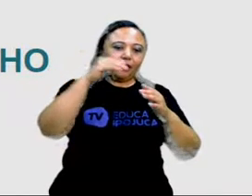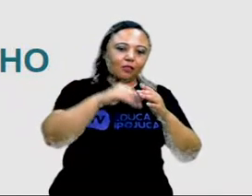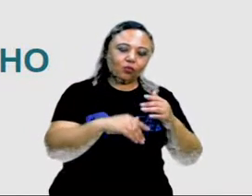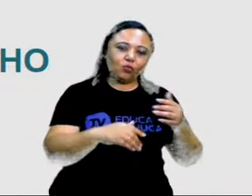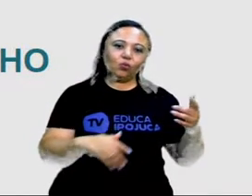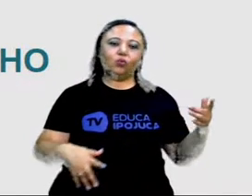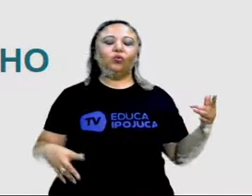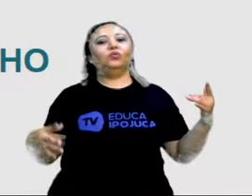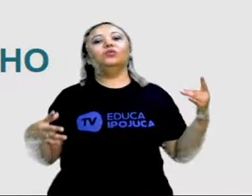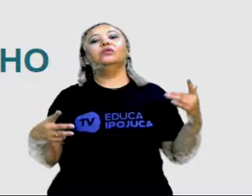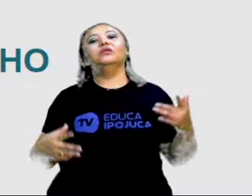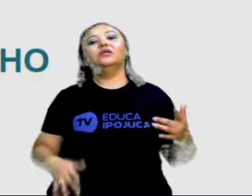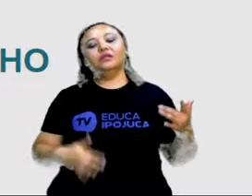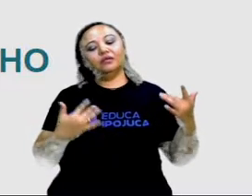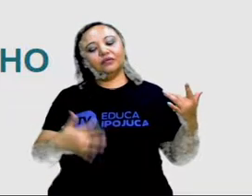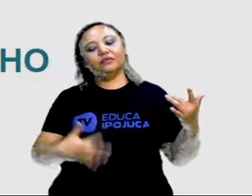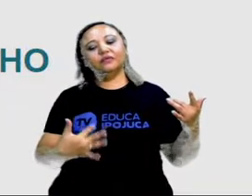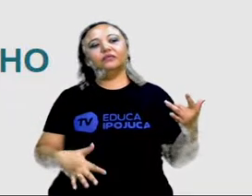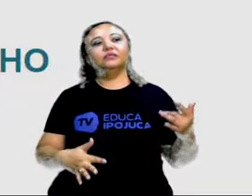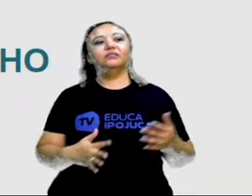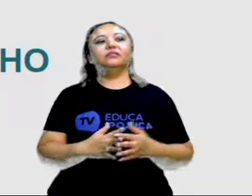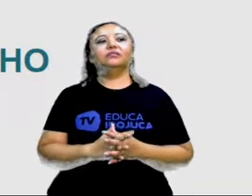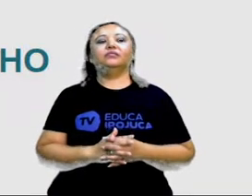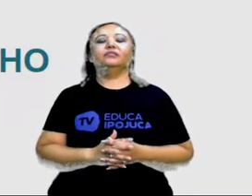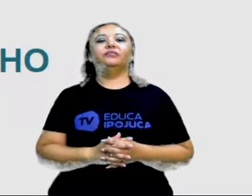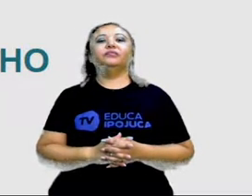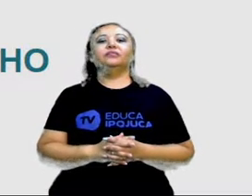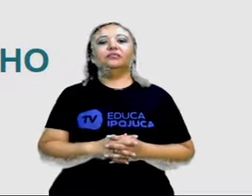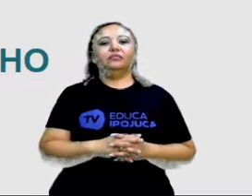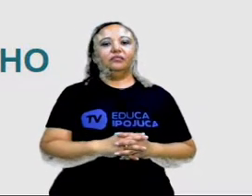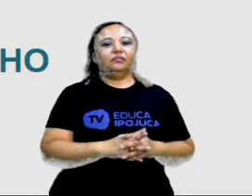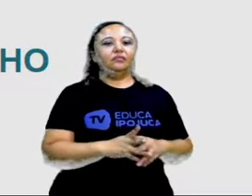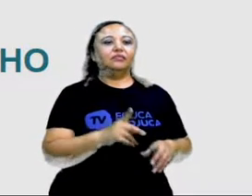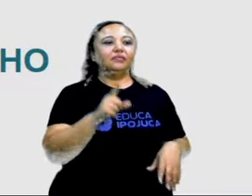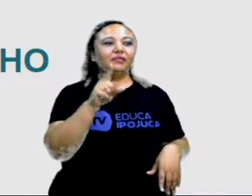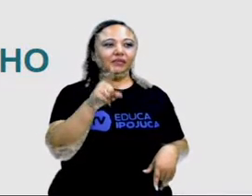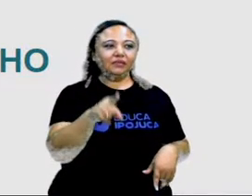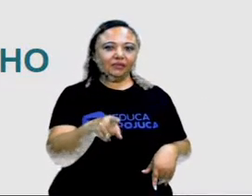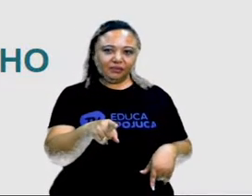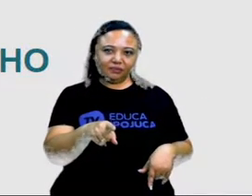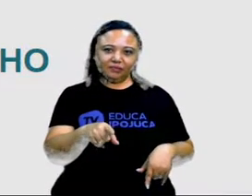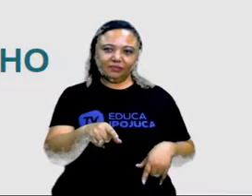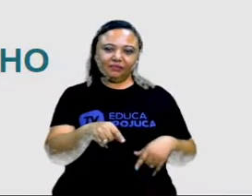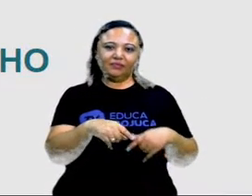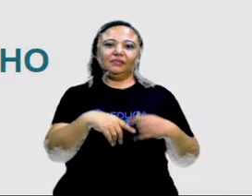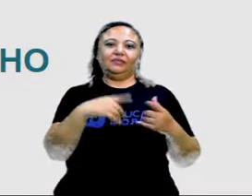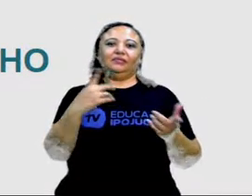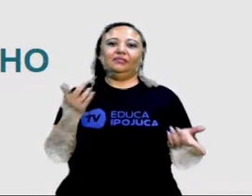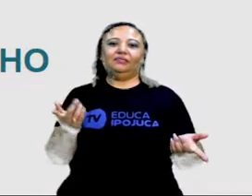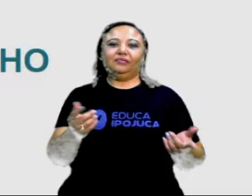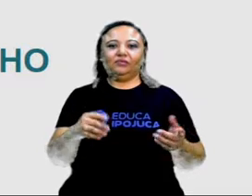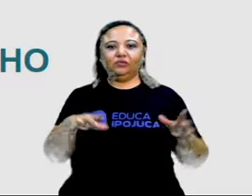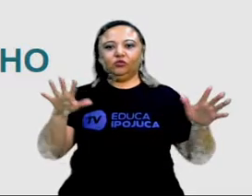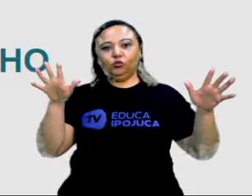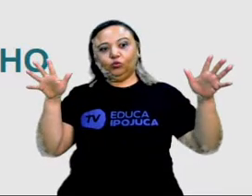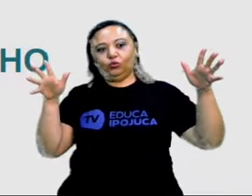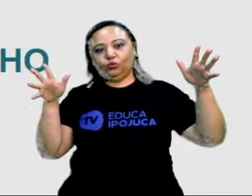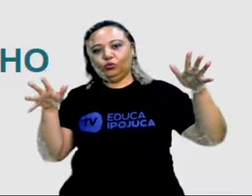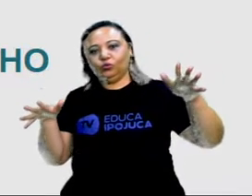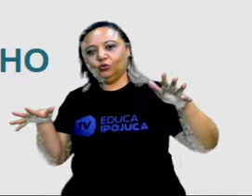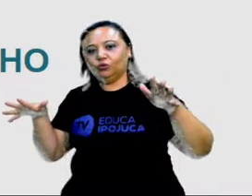do urubu. Que estava encostado no cantinho do salão. O urubu